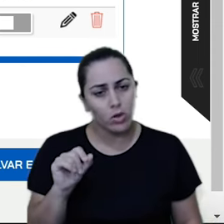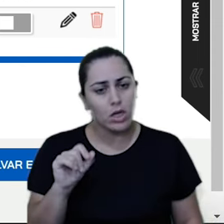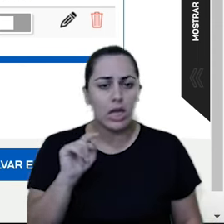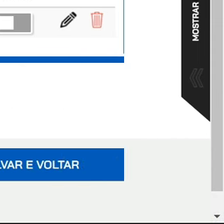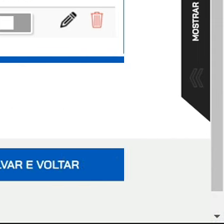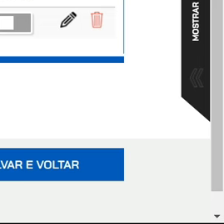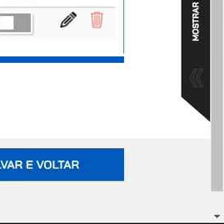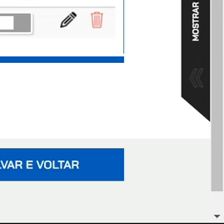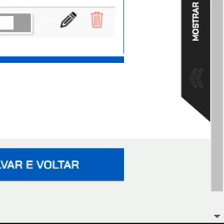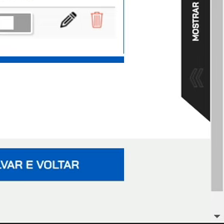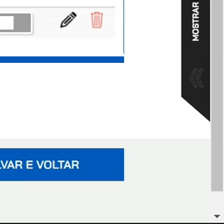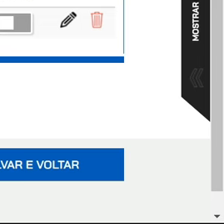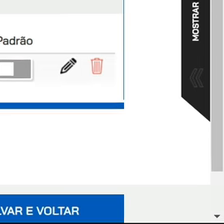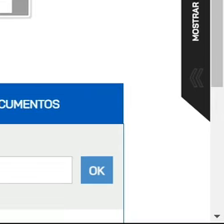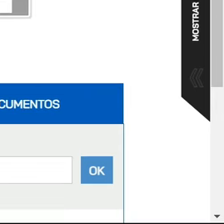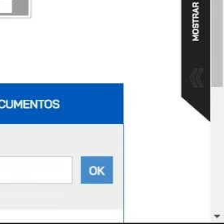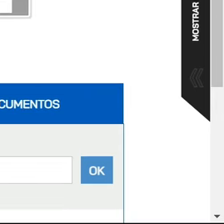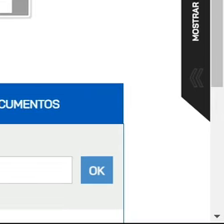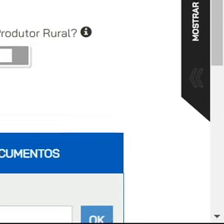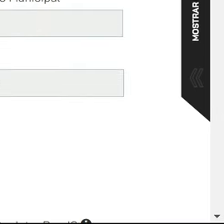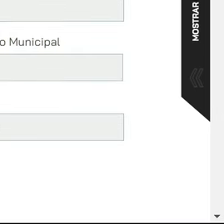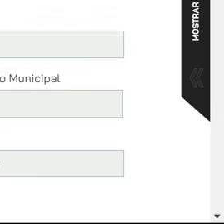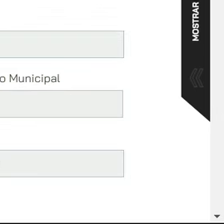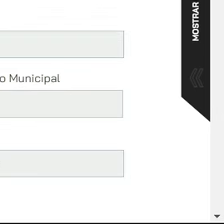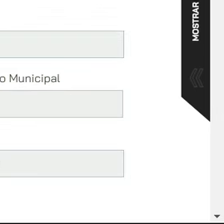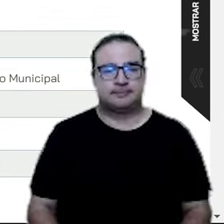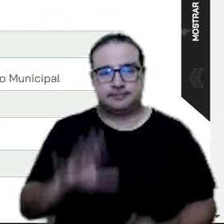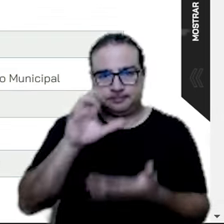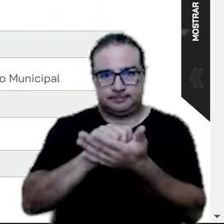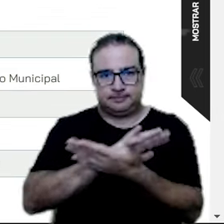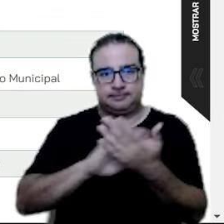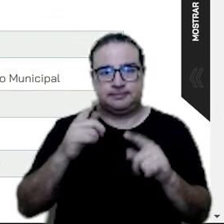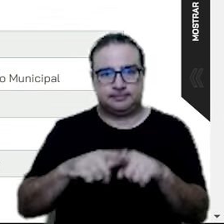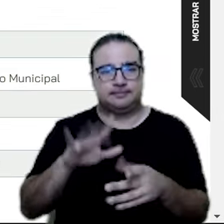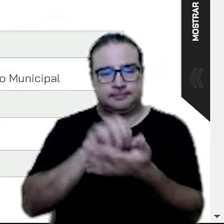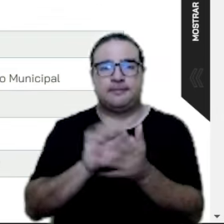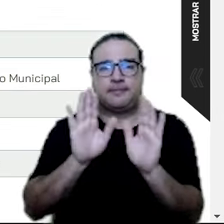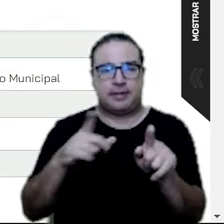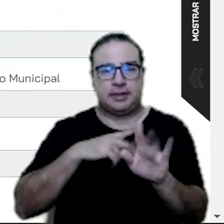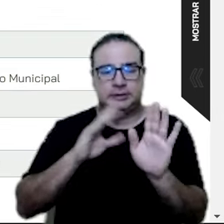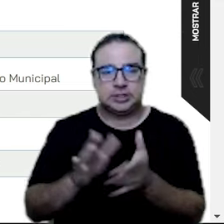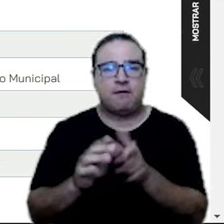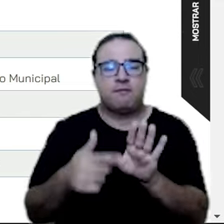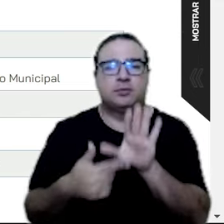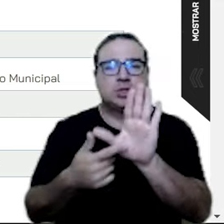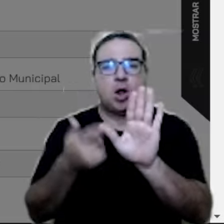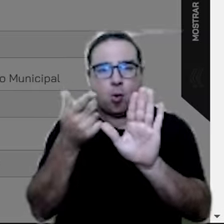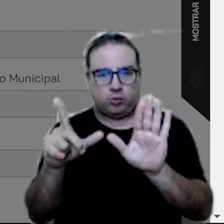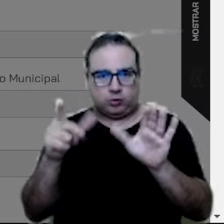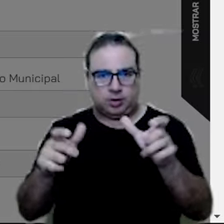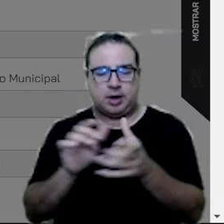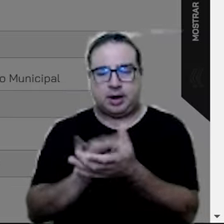endereço x ou Y né certo então fechou aqui eu não vou cadastrar Porque eu já tenho esse cara cadastrado eu vou